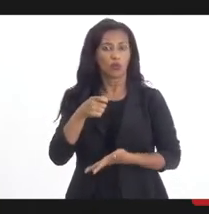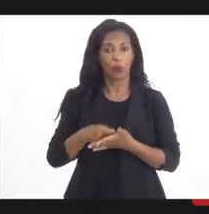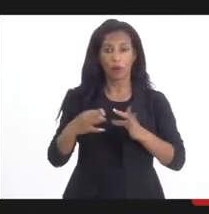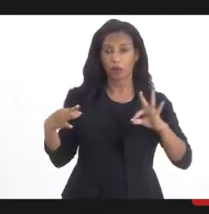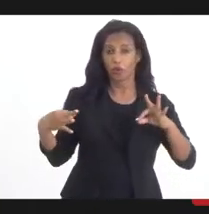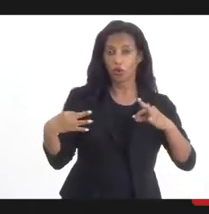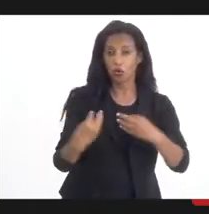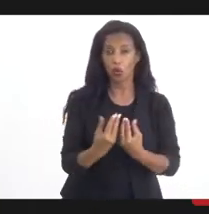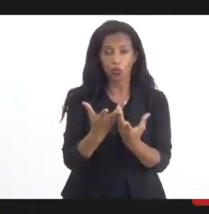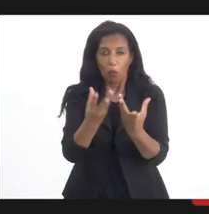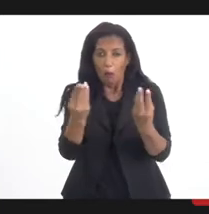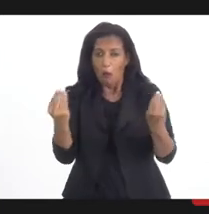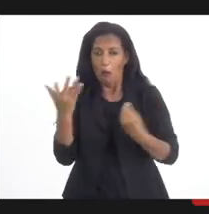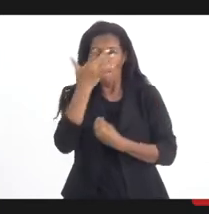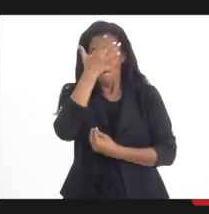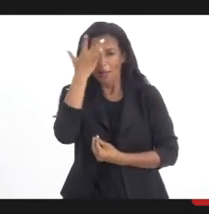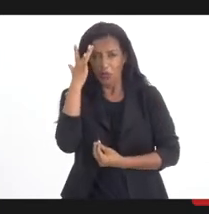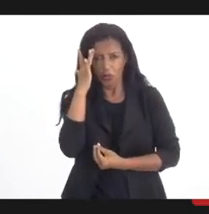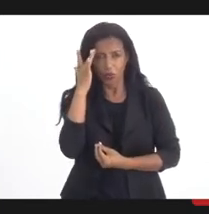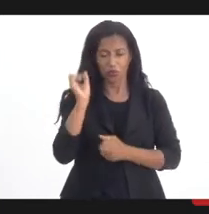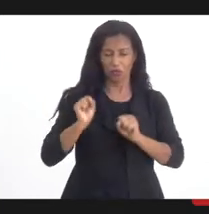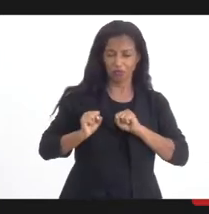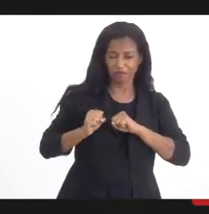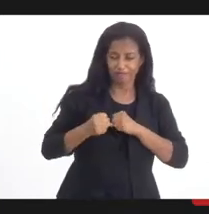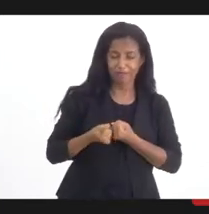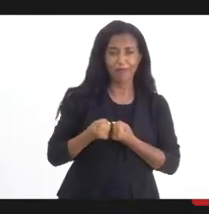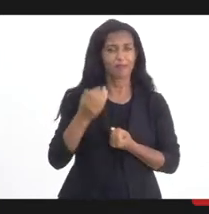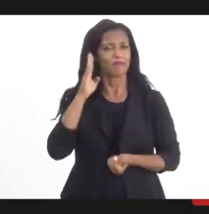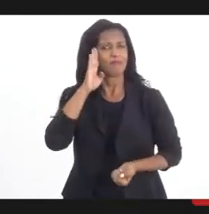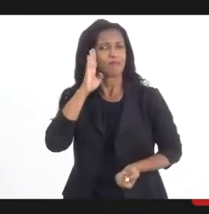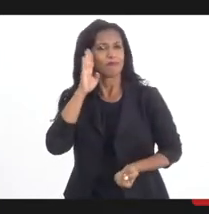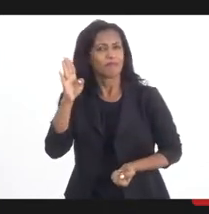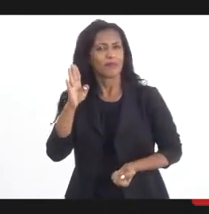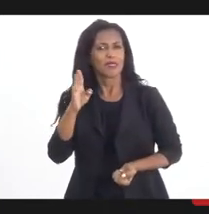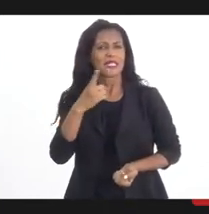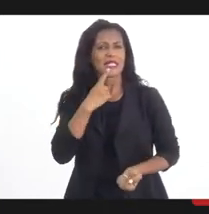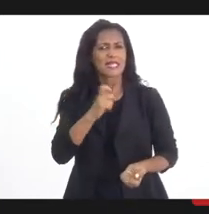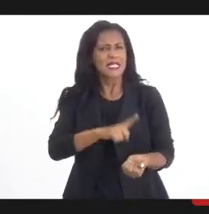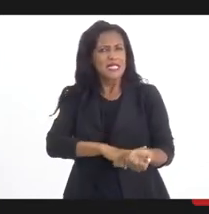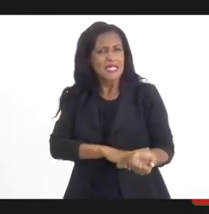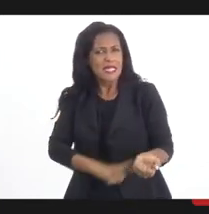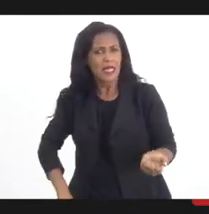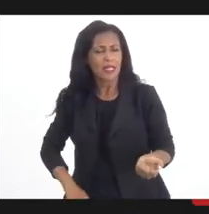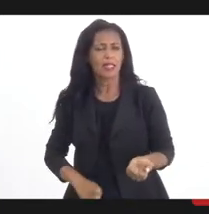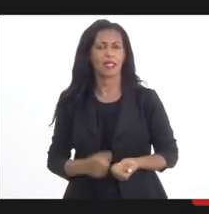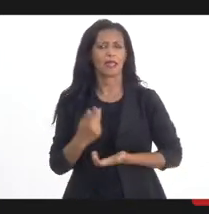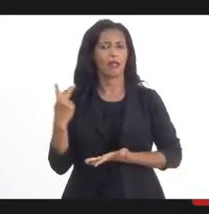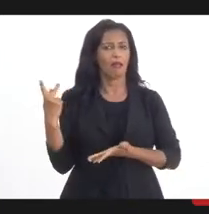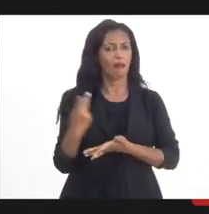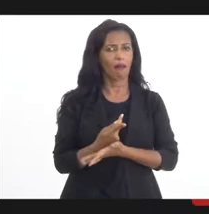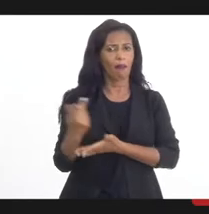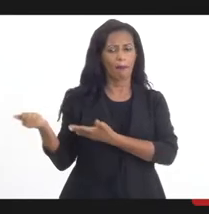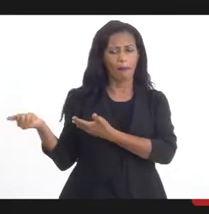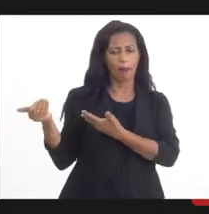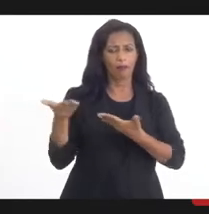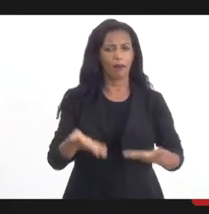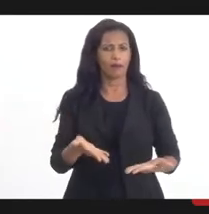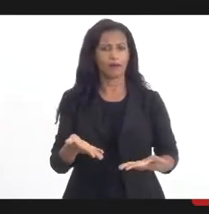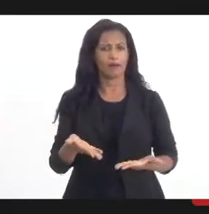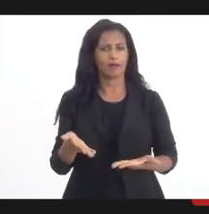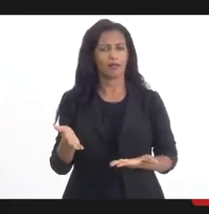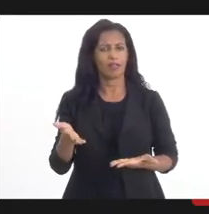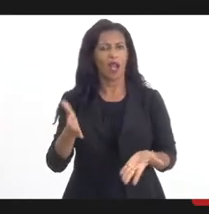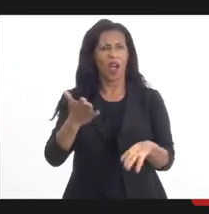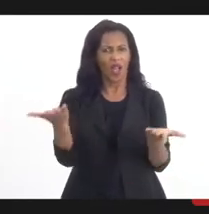todos, de muita gente, de garra, principalmente de sangue que foi dado para trazer a universidade para a Zona Oeste,